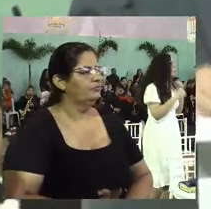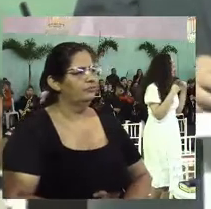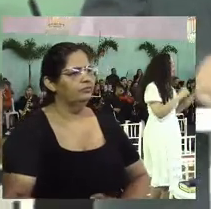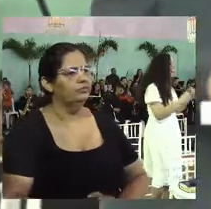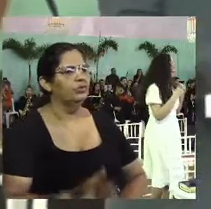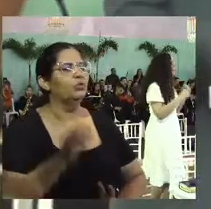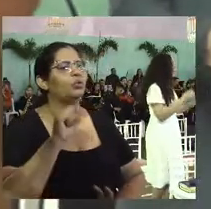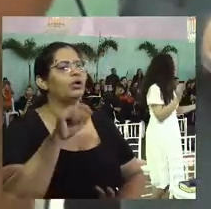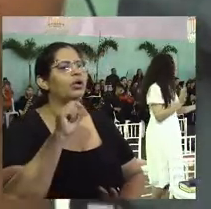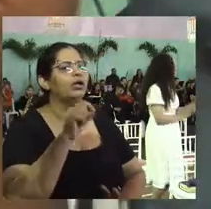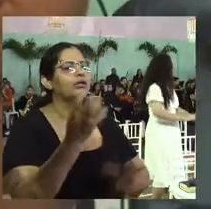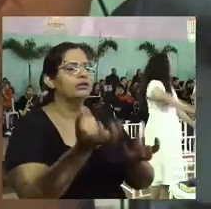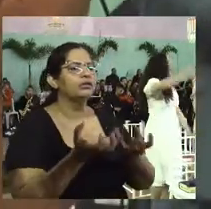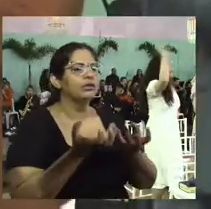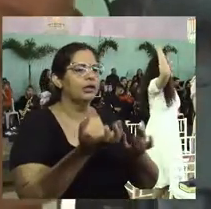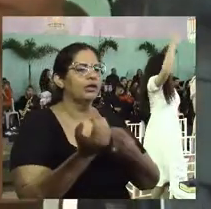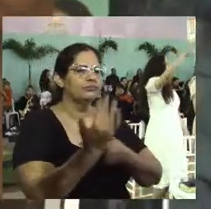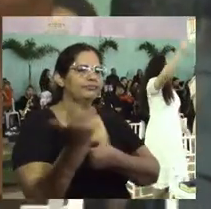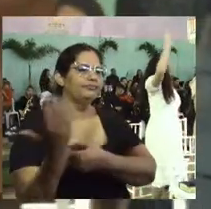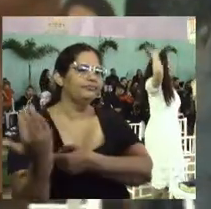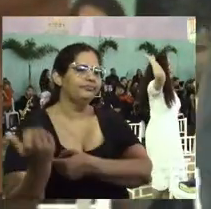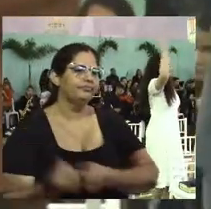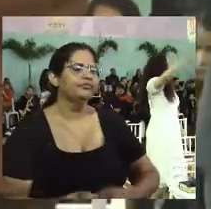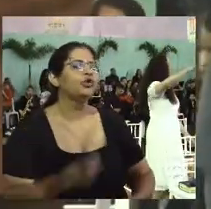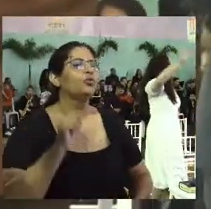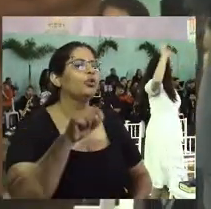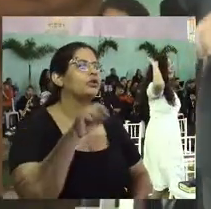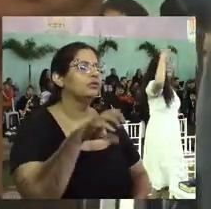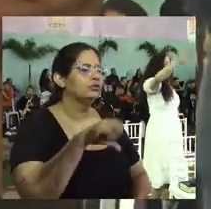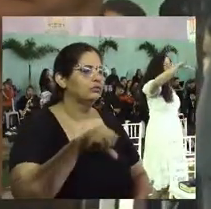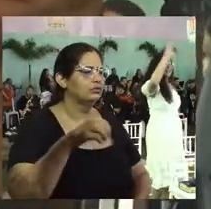veja aí eu quero mais uma 92